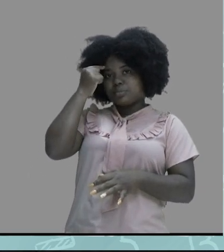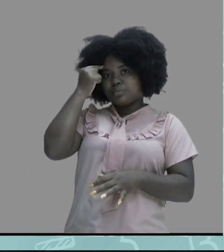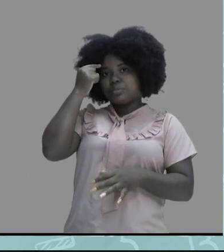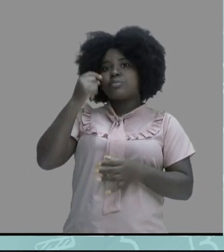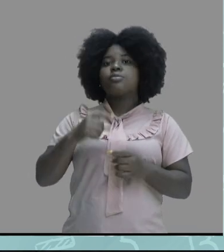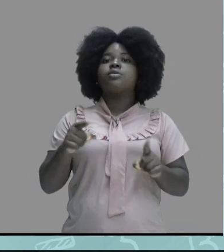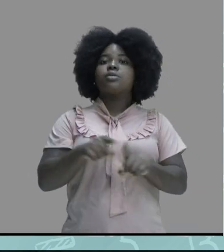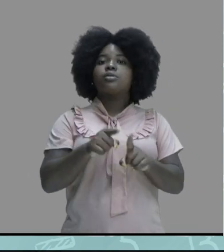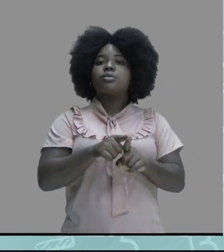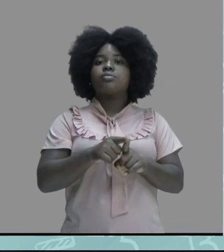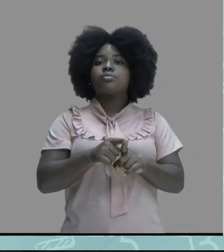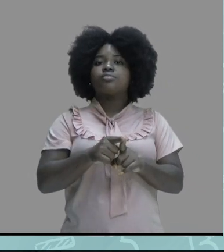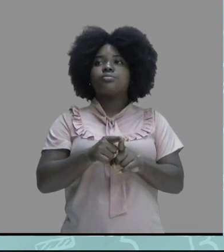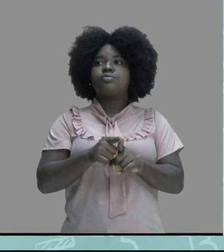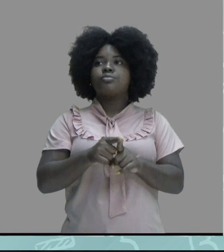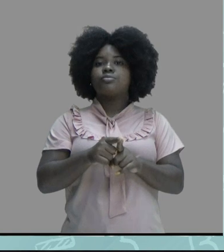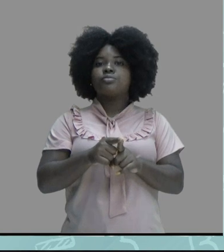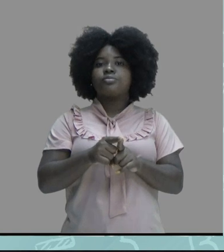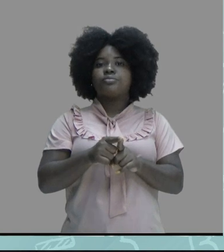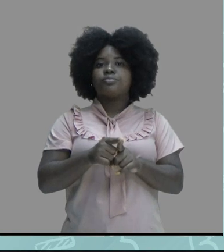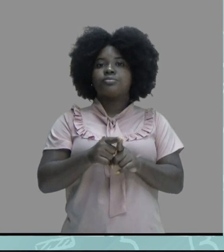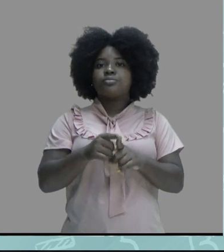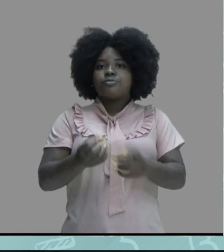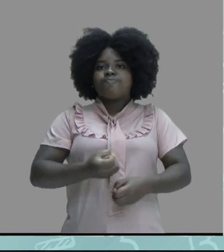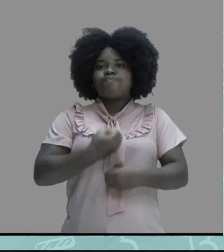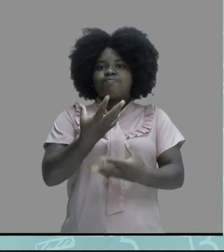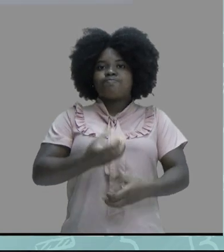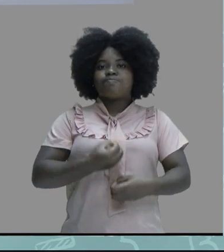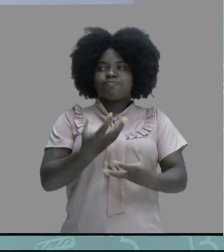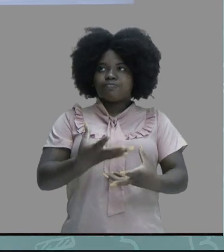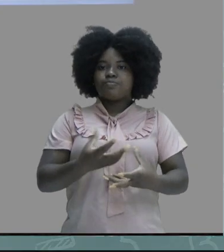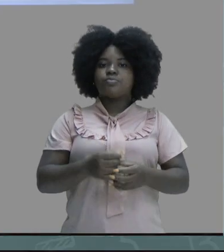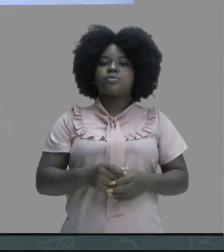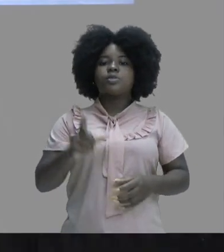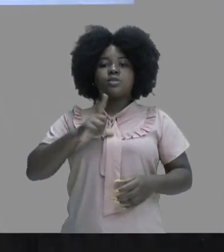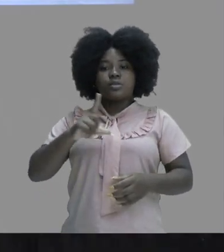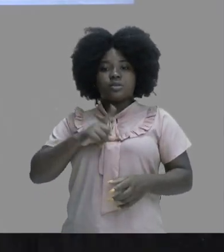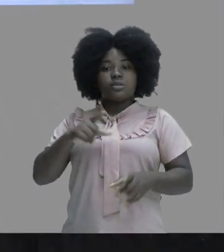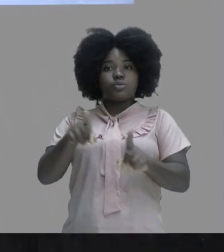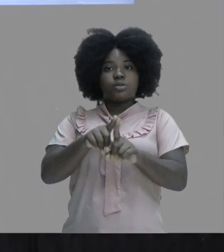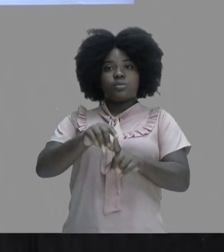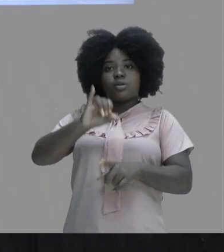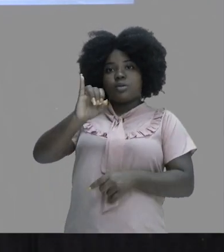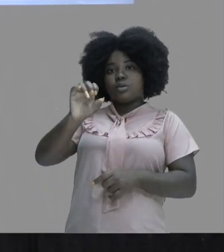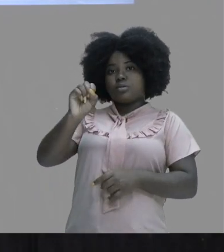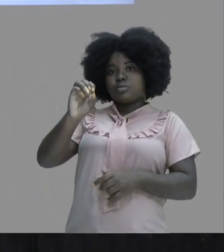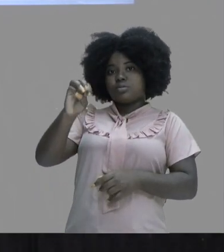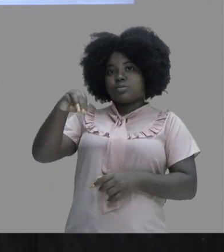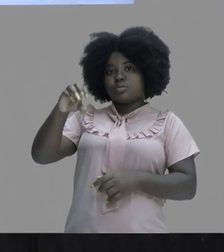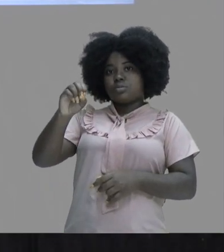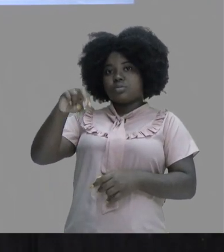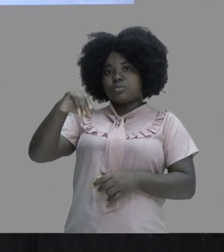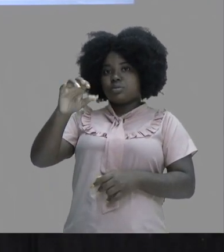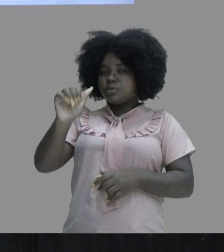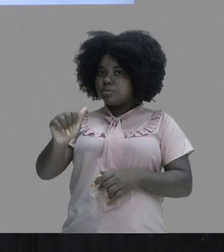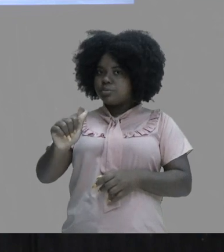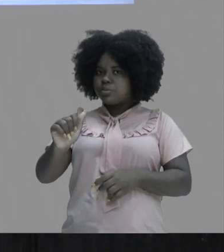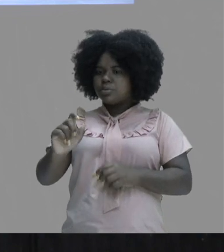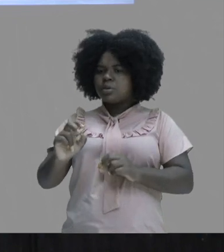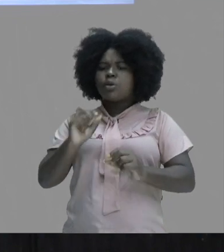da isonomia. Professor, o que significa isonomia? Iso significa